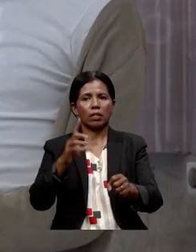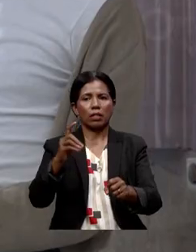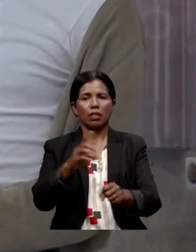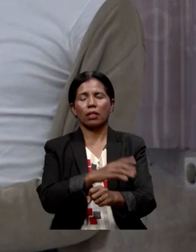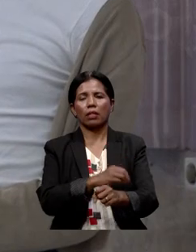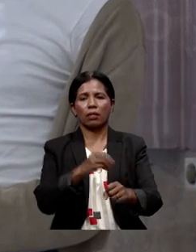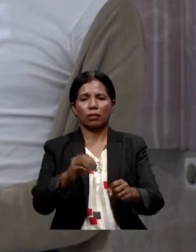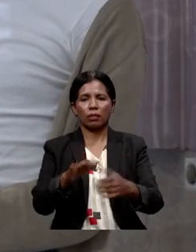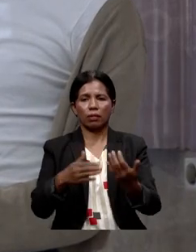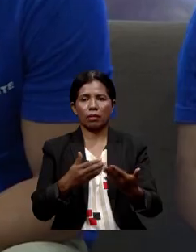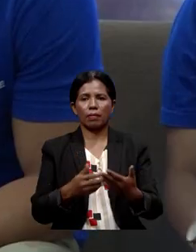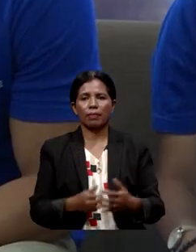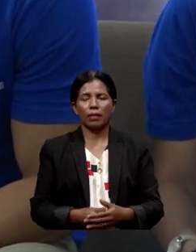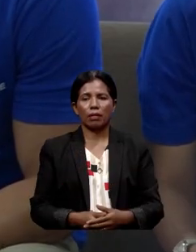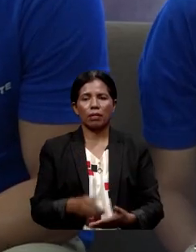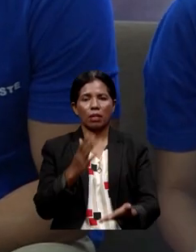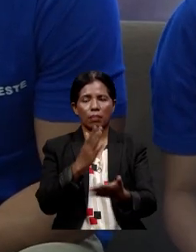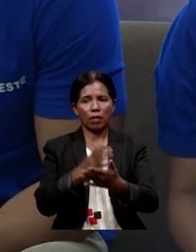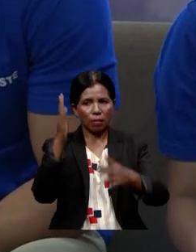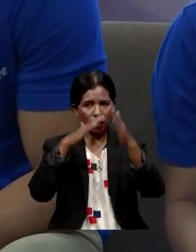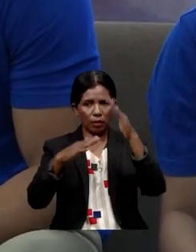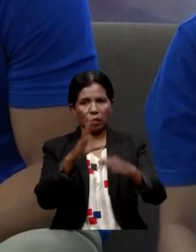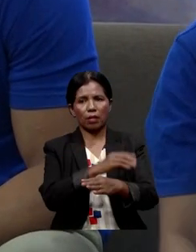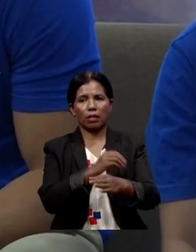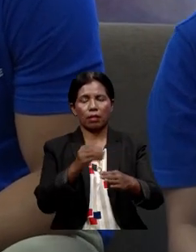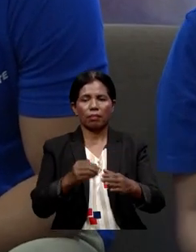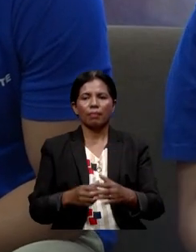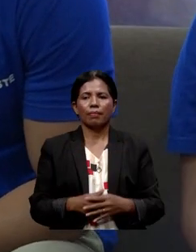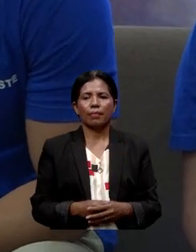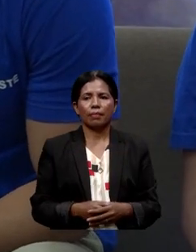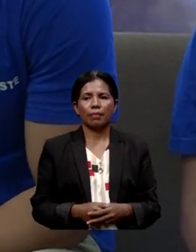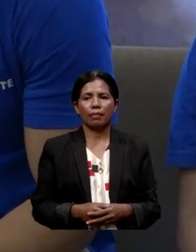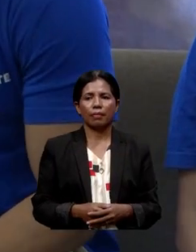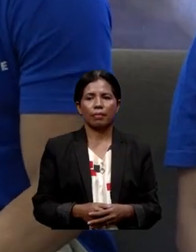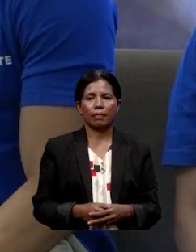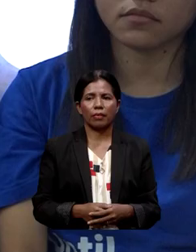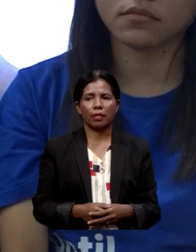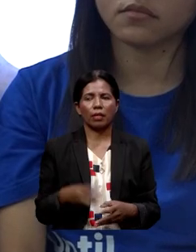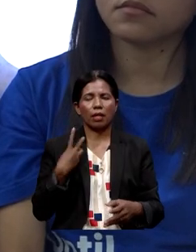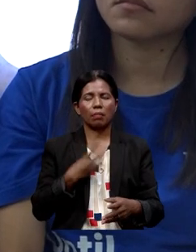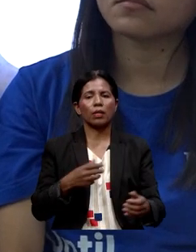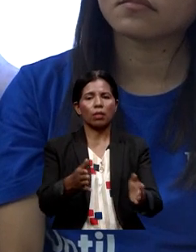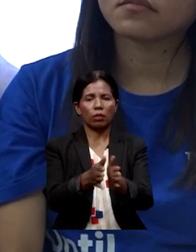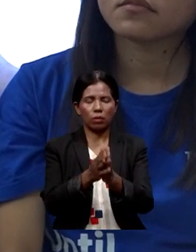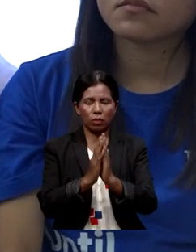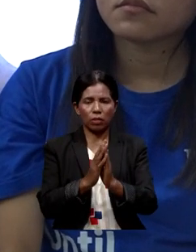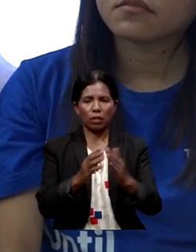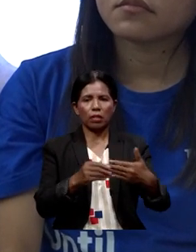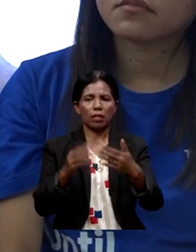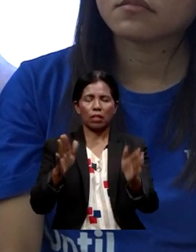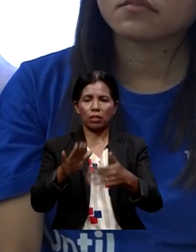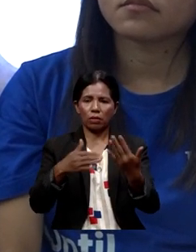e todo. O de prevenir conflito não reduz risco climático. Amos uso a liderança outro e